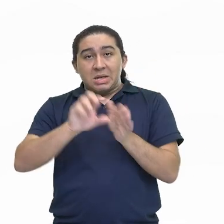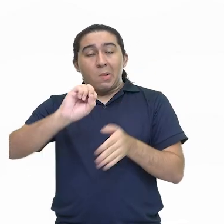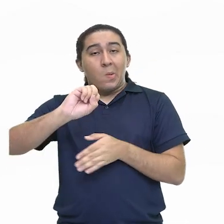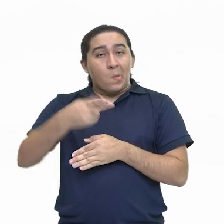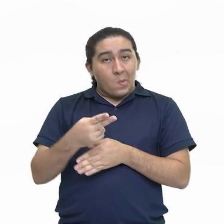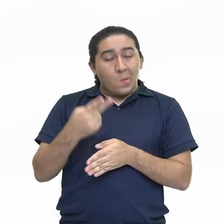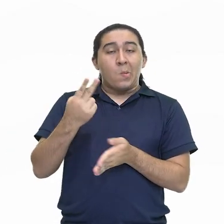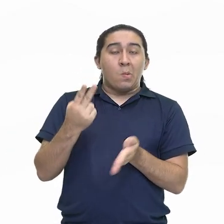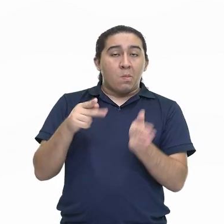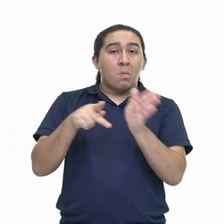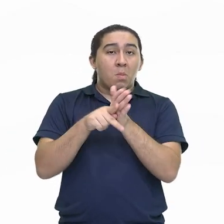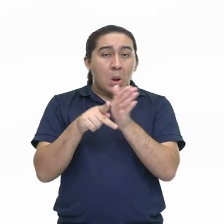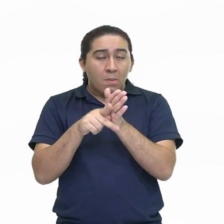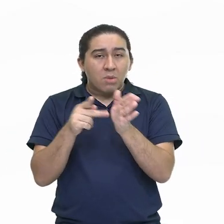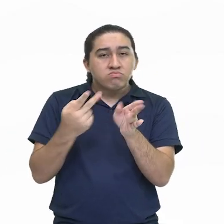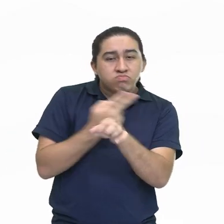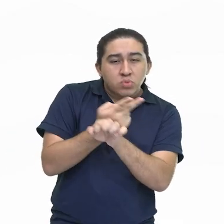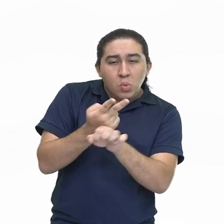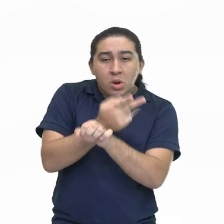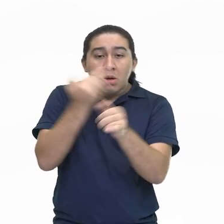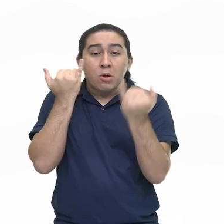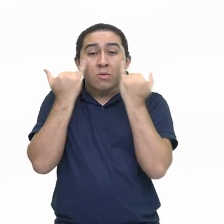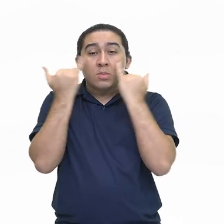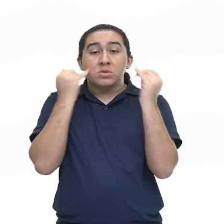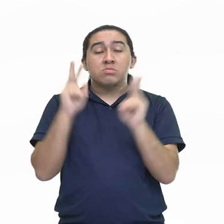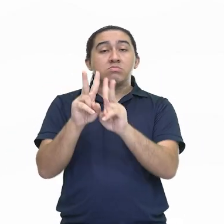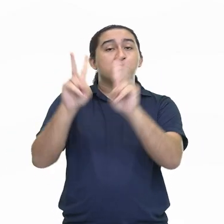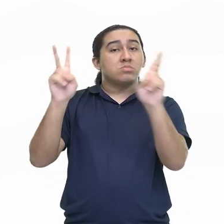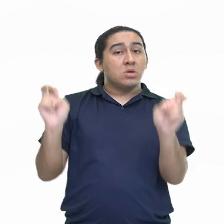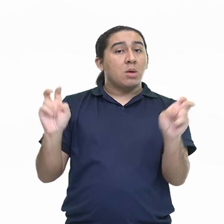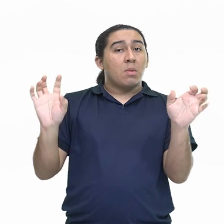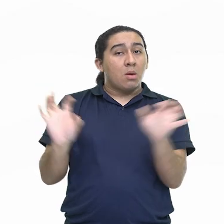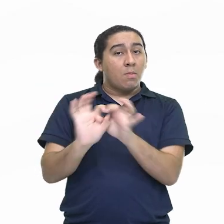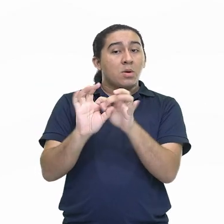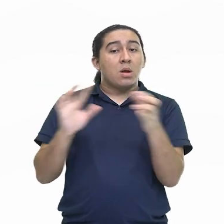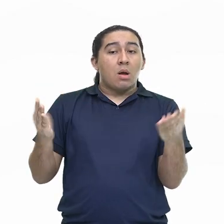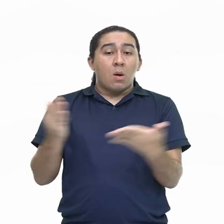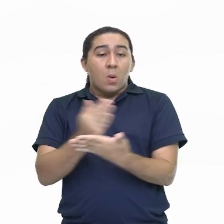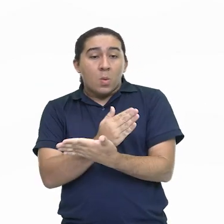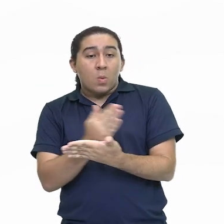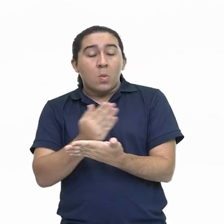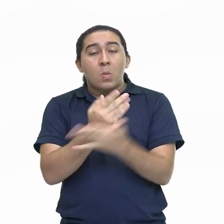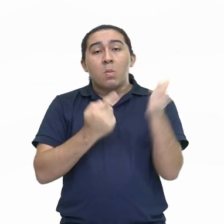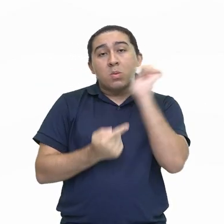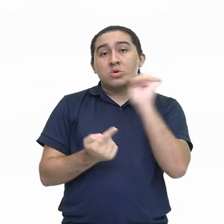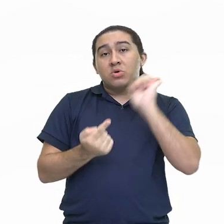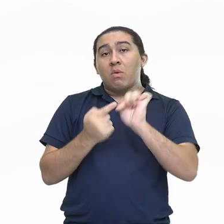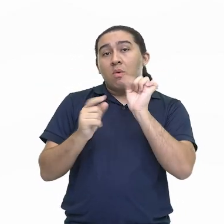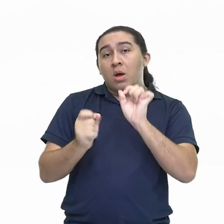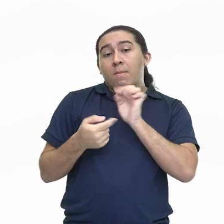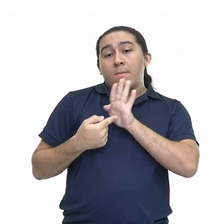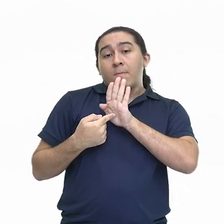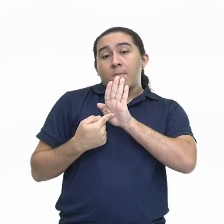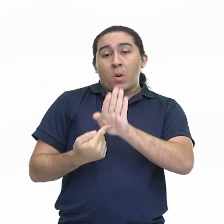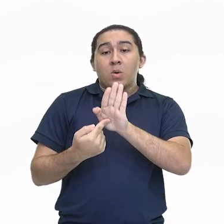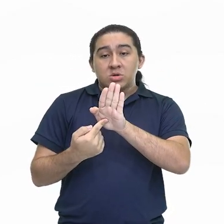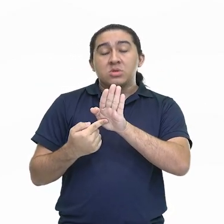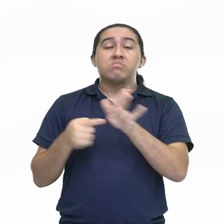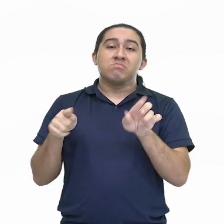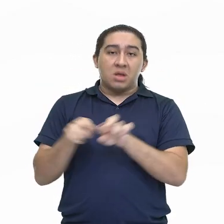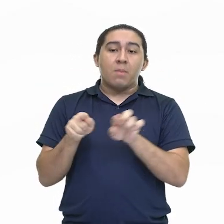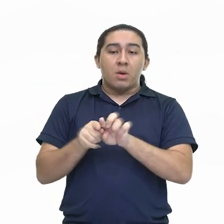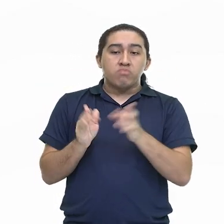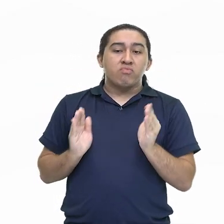pesquisa ou investigação a respeito de algum tema, no intuito de apresentá-lo